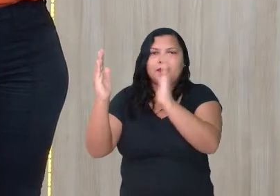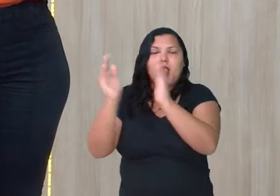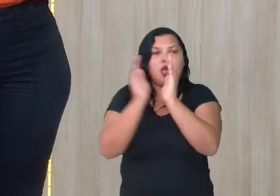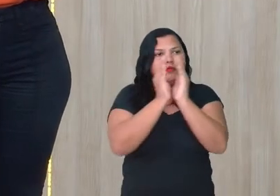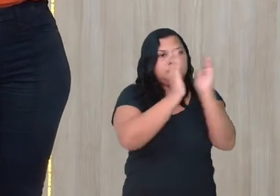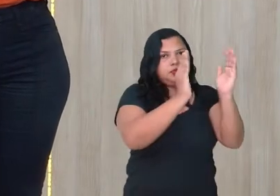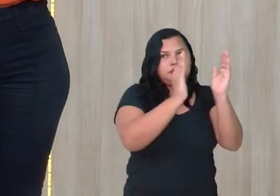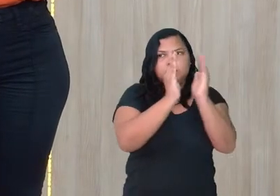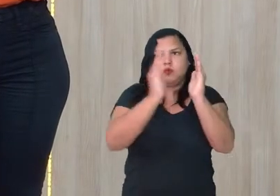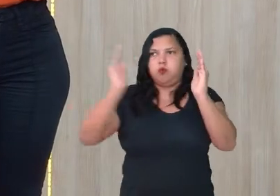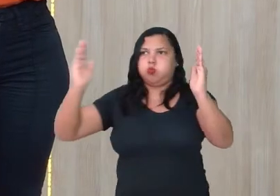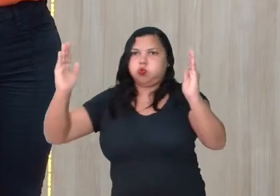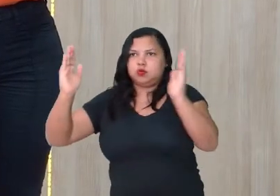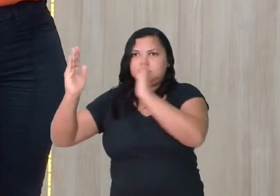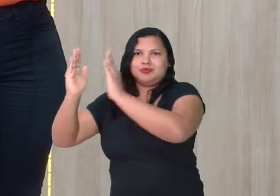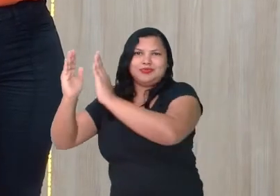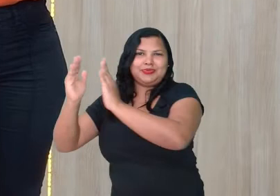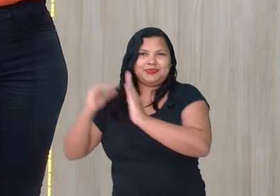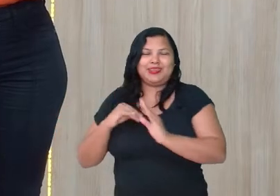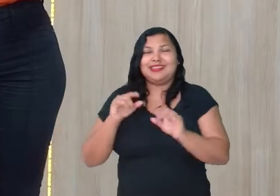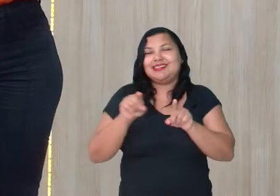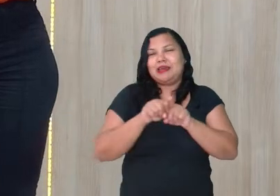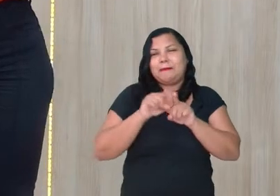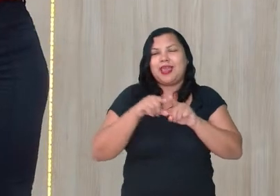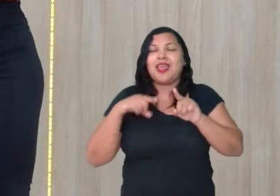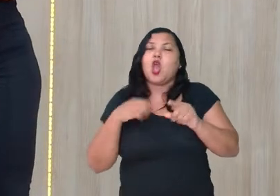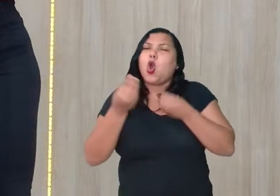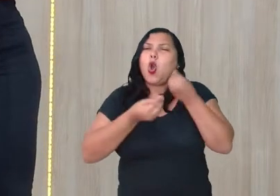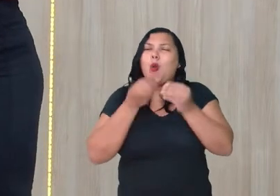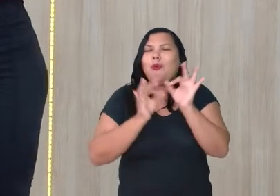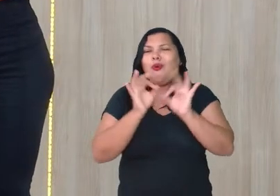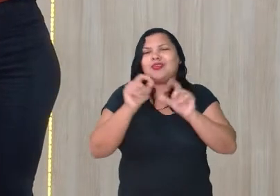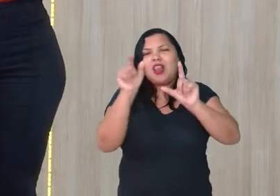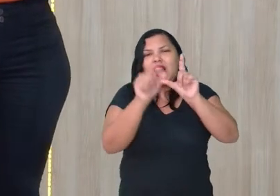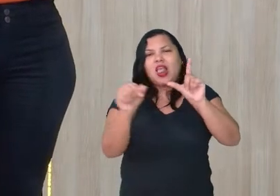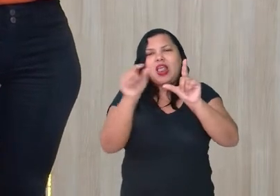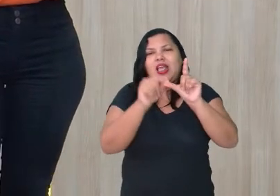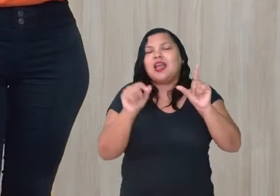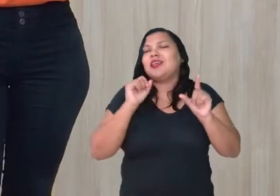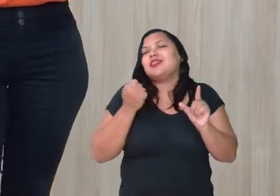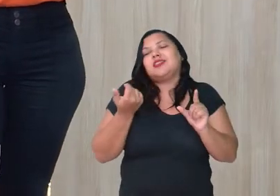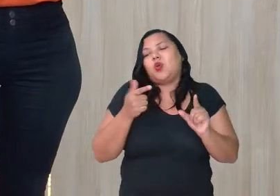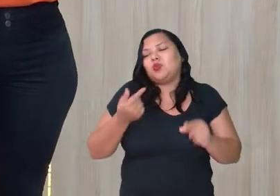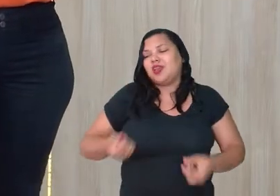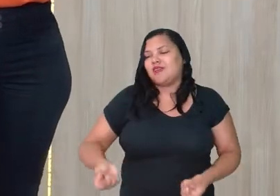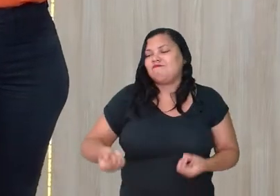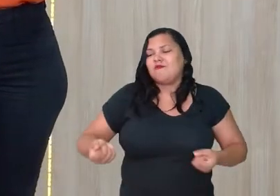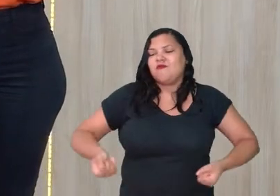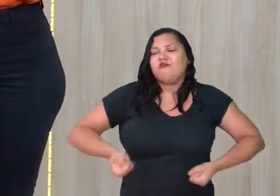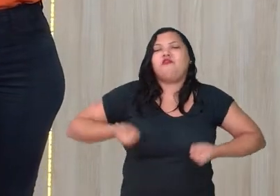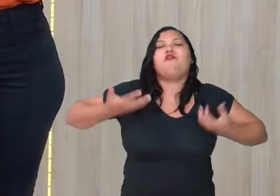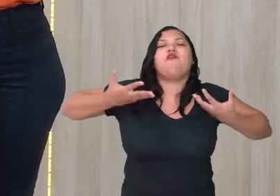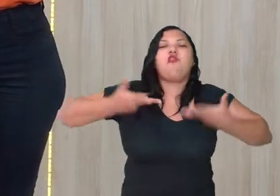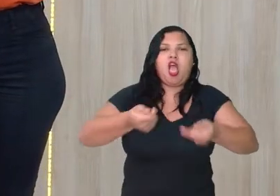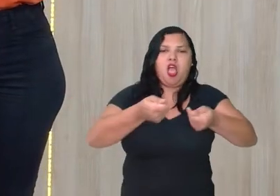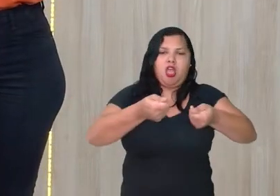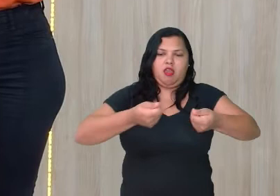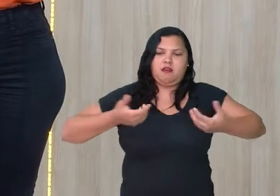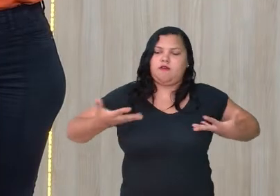inclinação das letras, ela é inconsistente e a falta de fluência na escrita. Então, não há